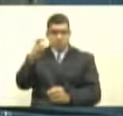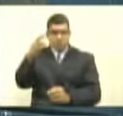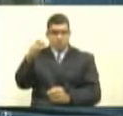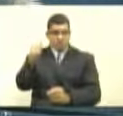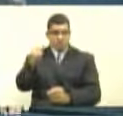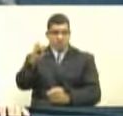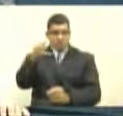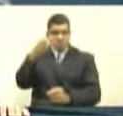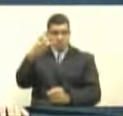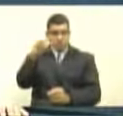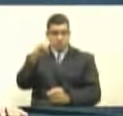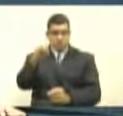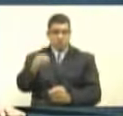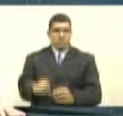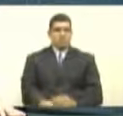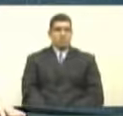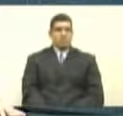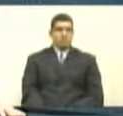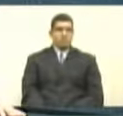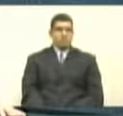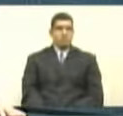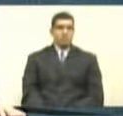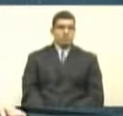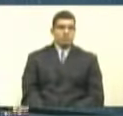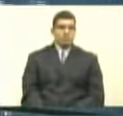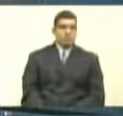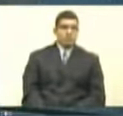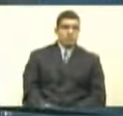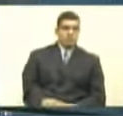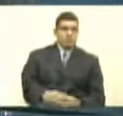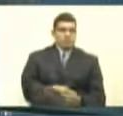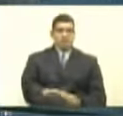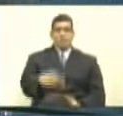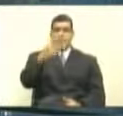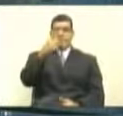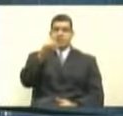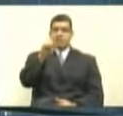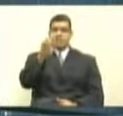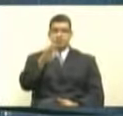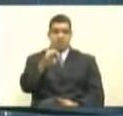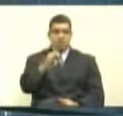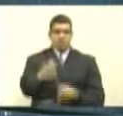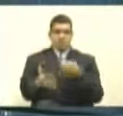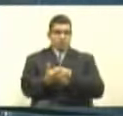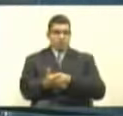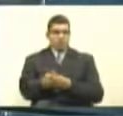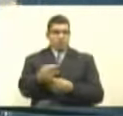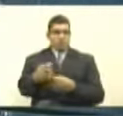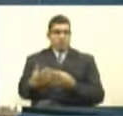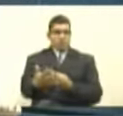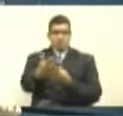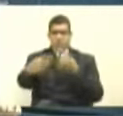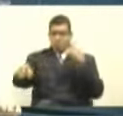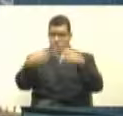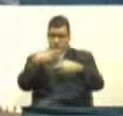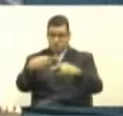00105021258, dígito 4. A PGE contra a Amazonprev e a